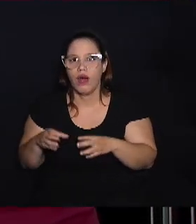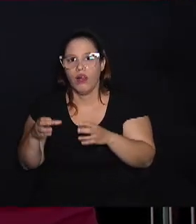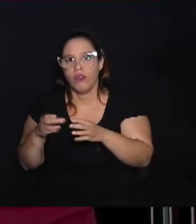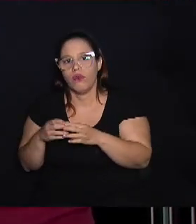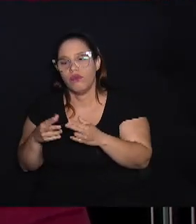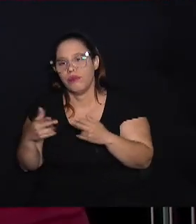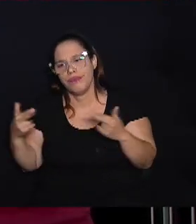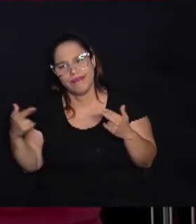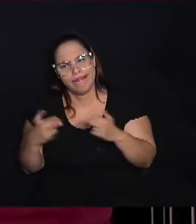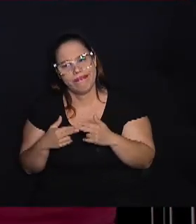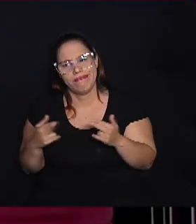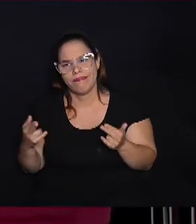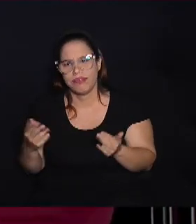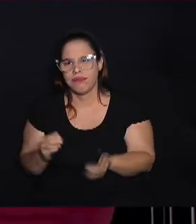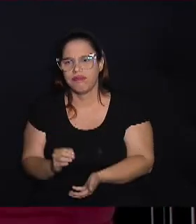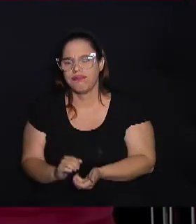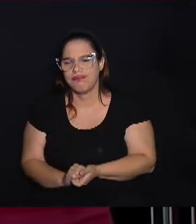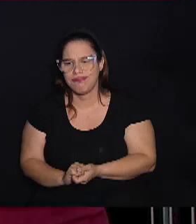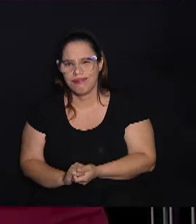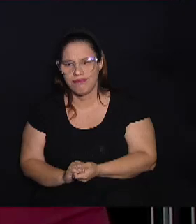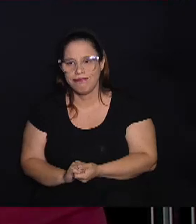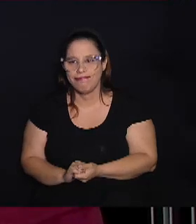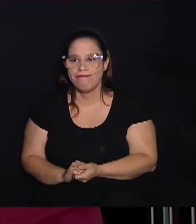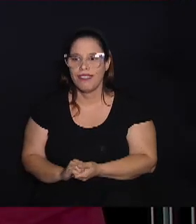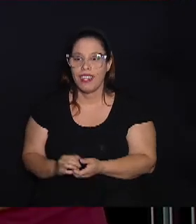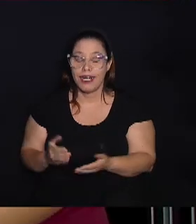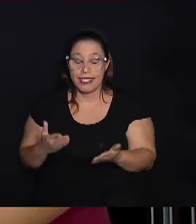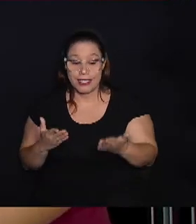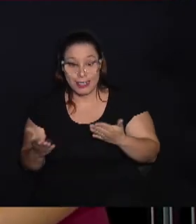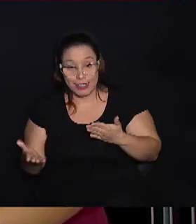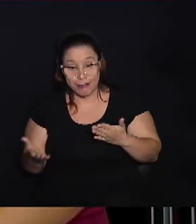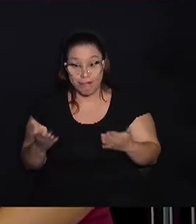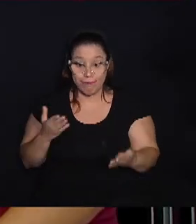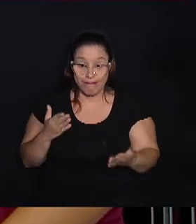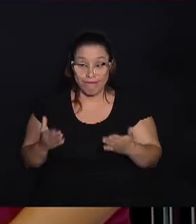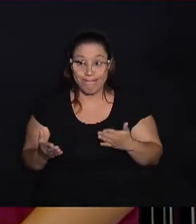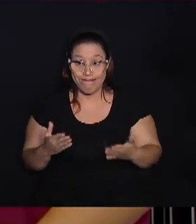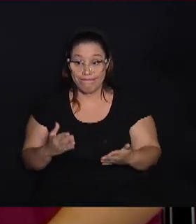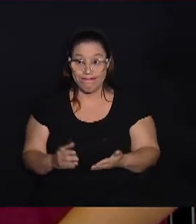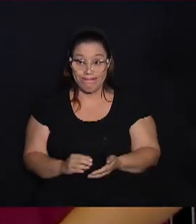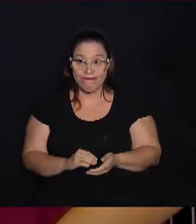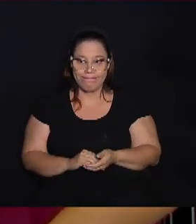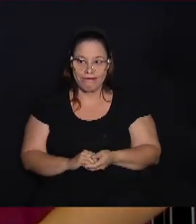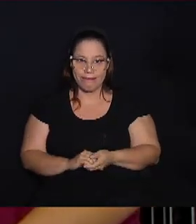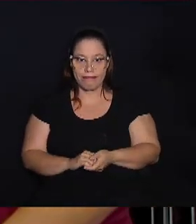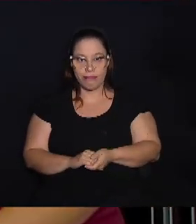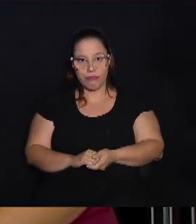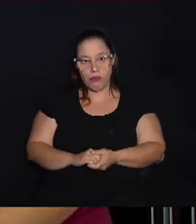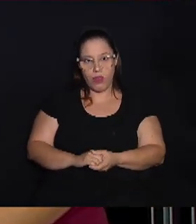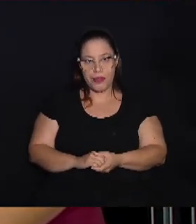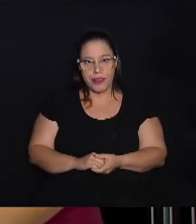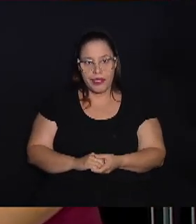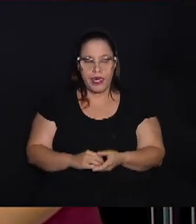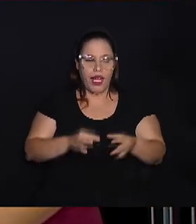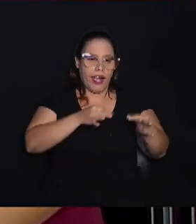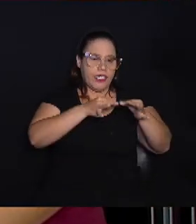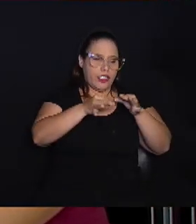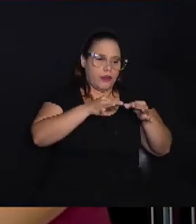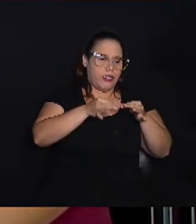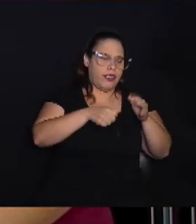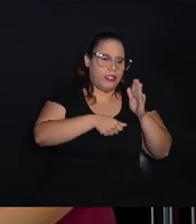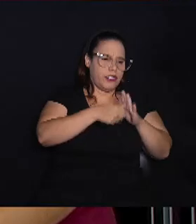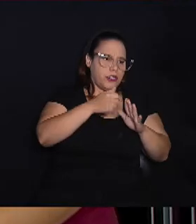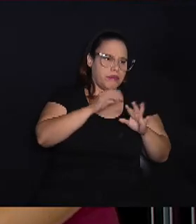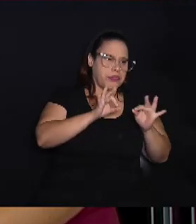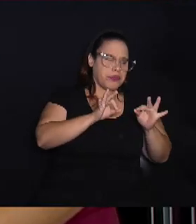tudo diferente daquilo que você planejou. A gente tem que rebolar ali para conseguir Pois é, agora conquistar. isso acontece mesmo, né? Às vezes a gente planeja uma coisa tal